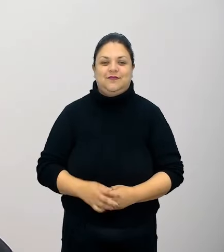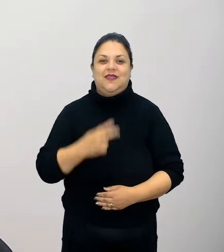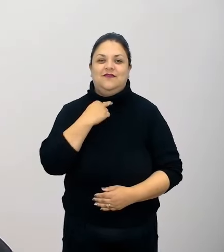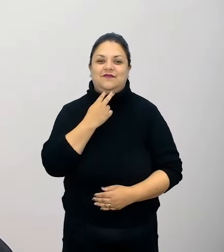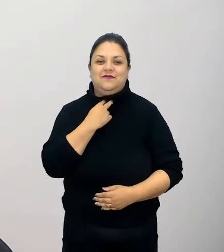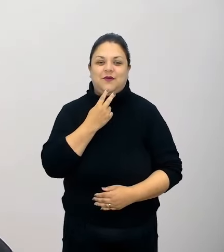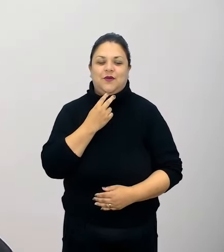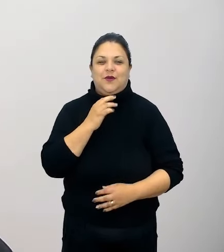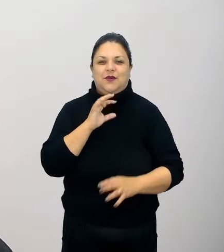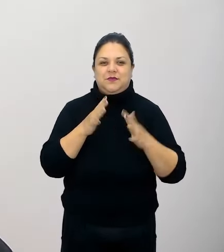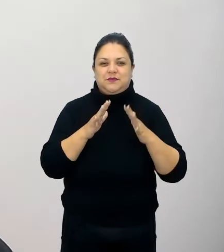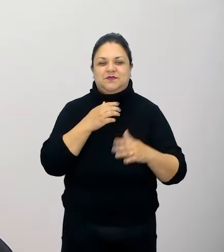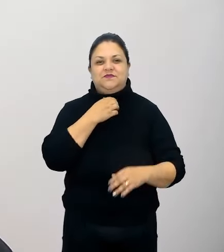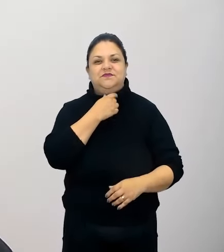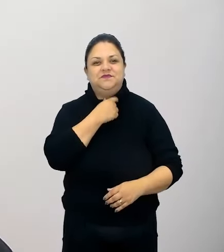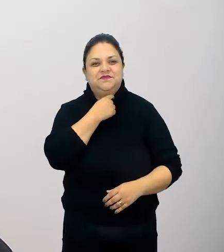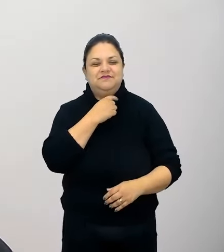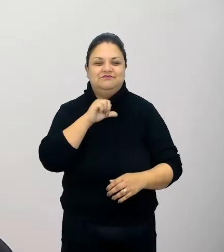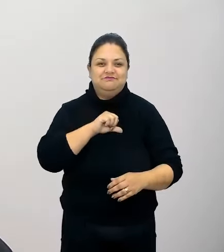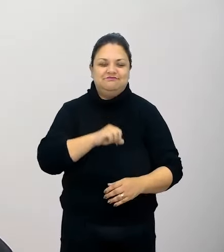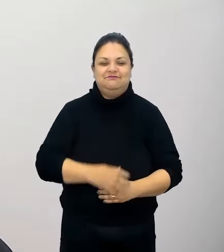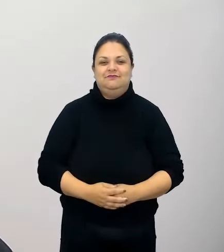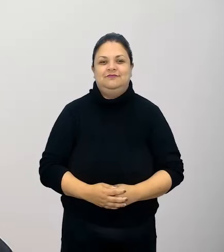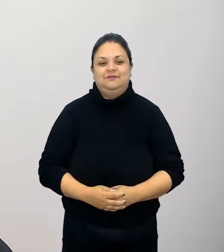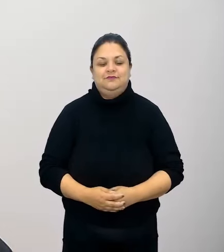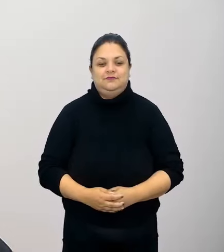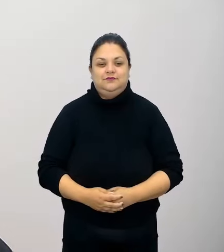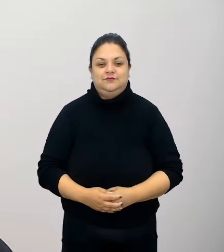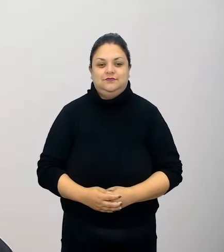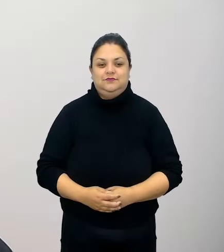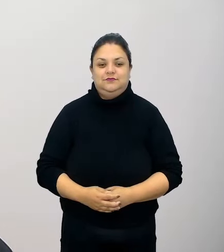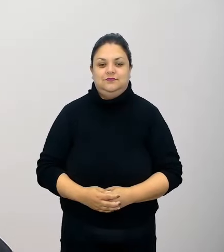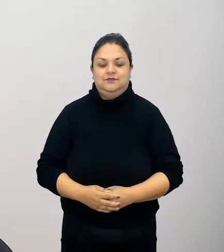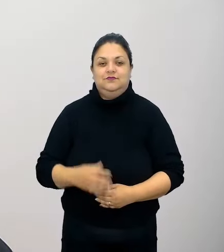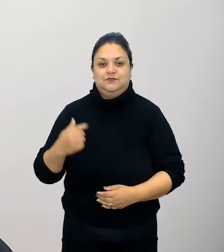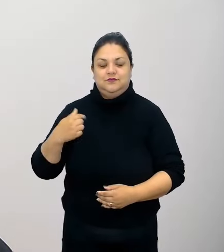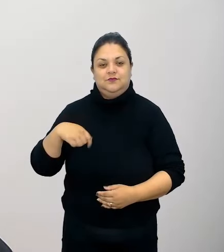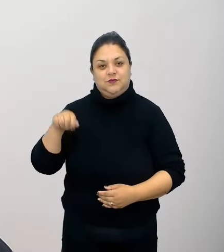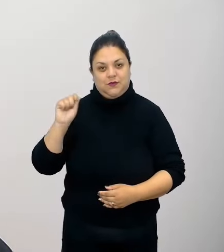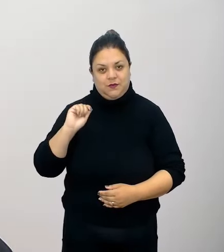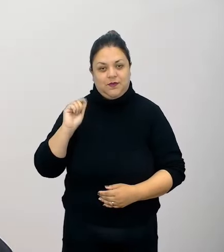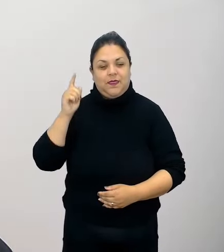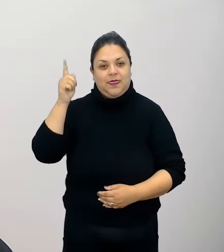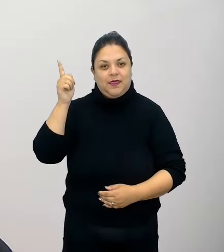pouco disfônica. Então, eu sou uma pessoa branca,